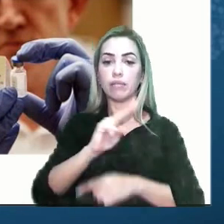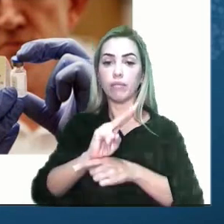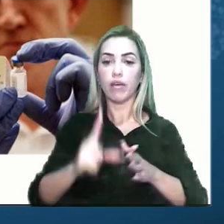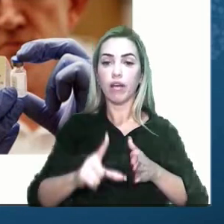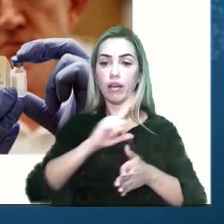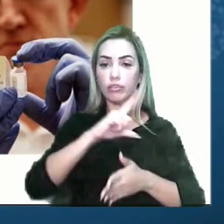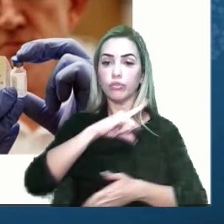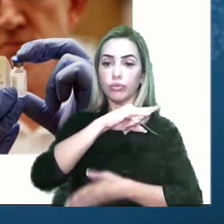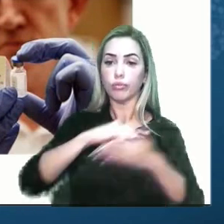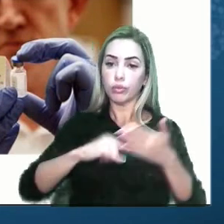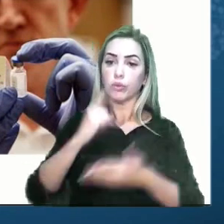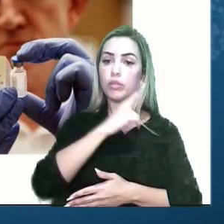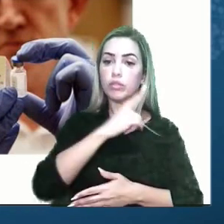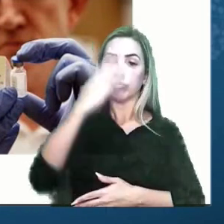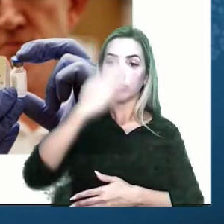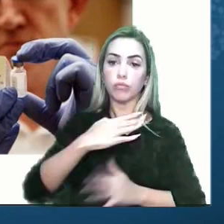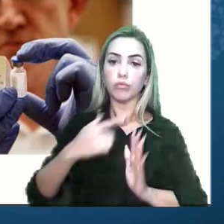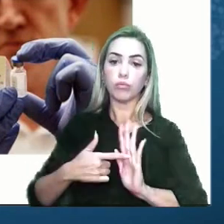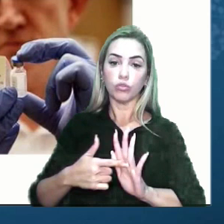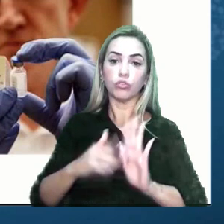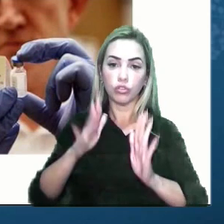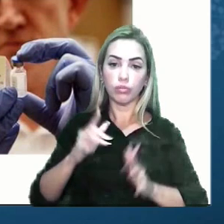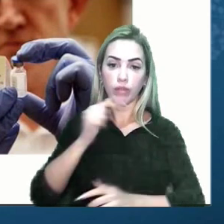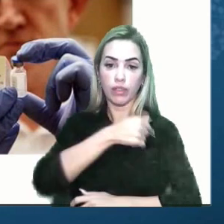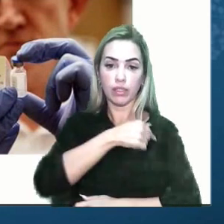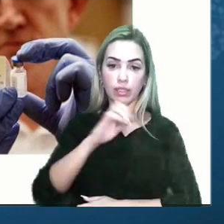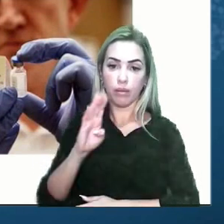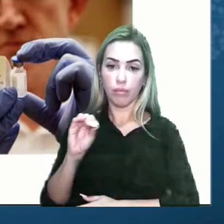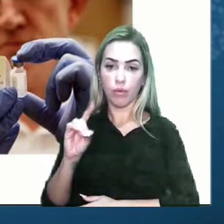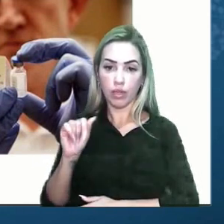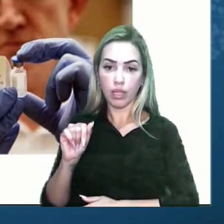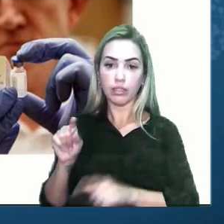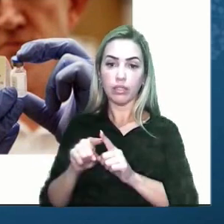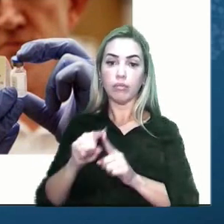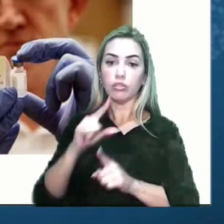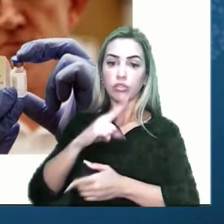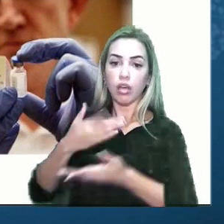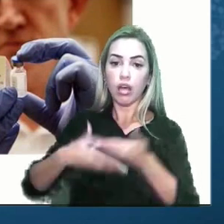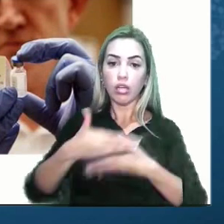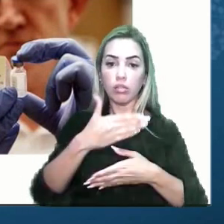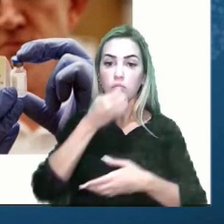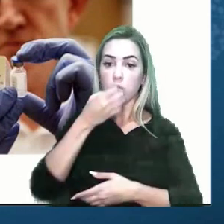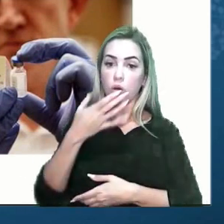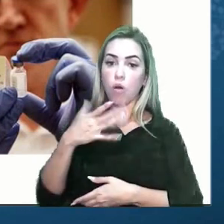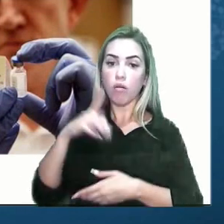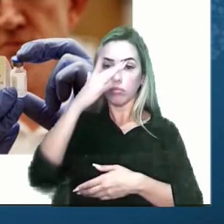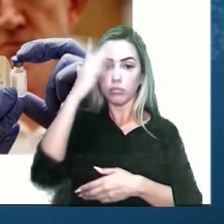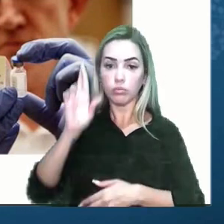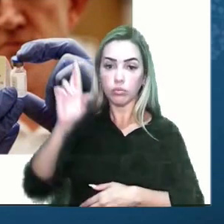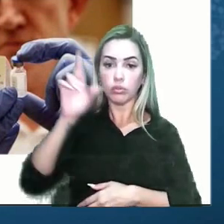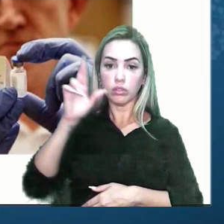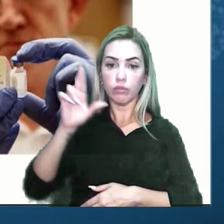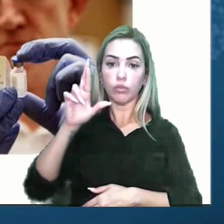os documentos e conseguimos adaptar para a vacina do ebola, e tínhamos uma relação muito sólida com as autoridades regulatórias no Reino